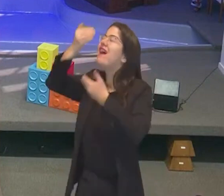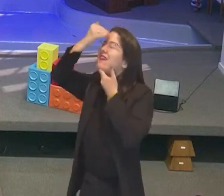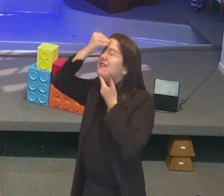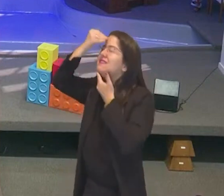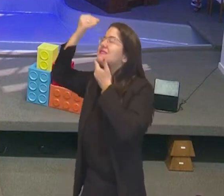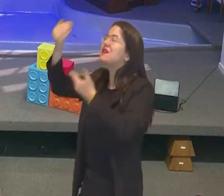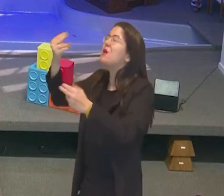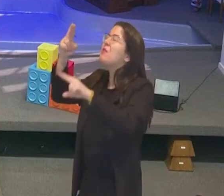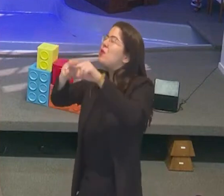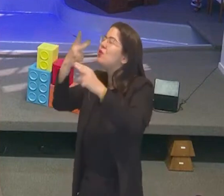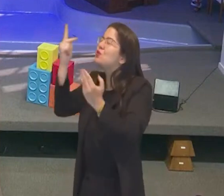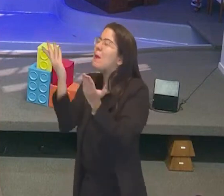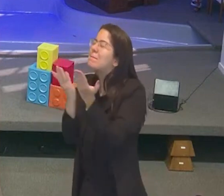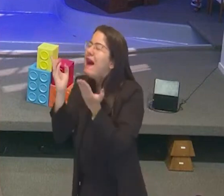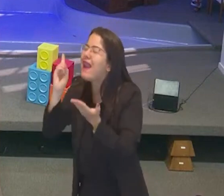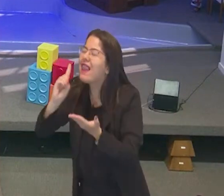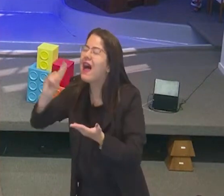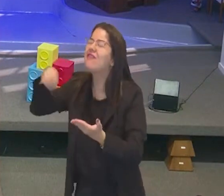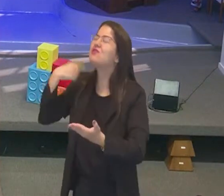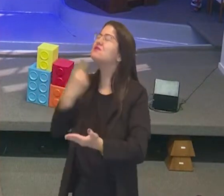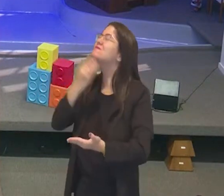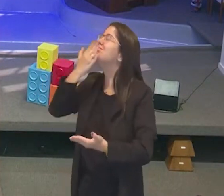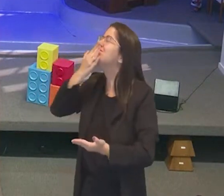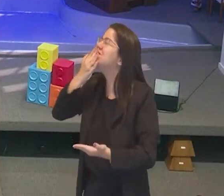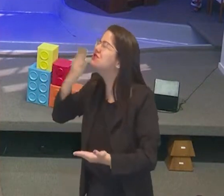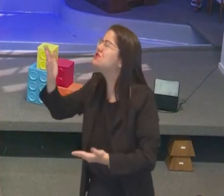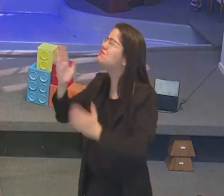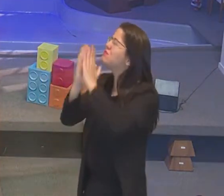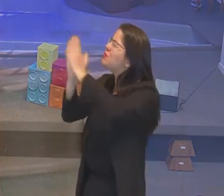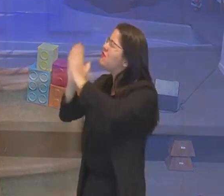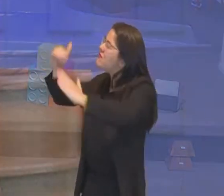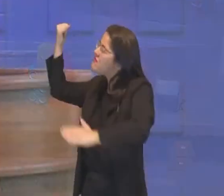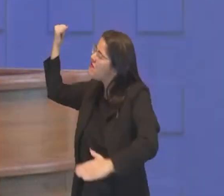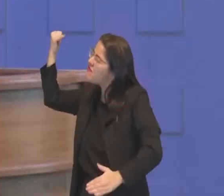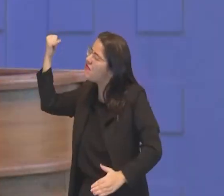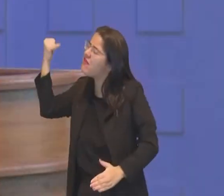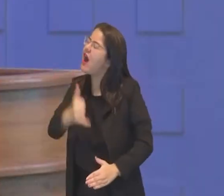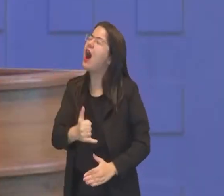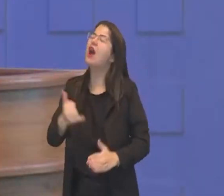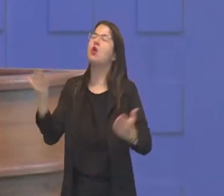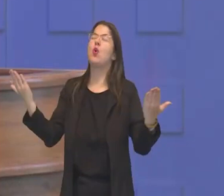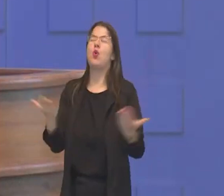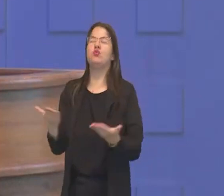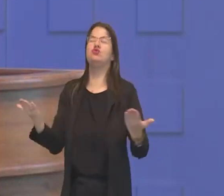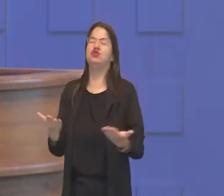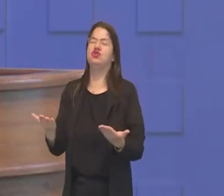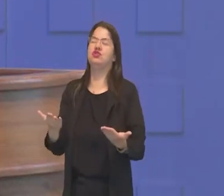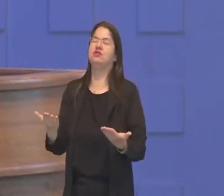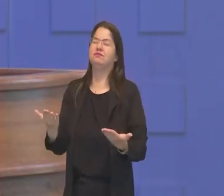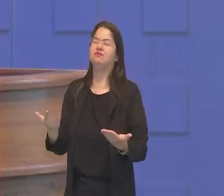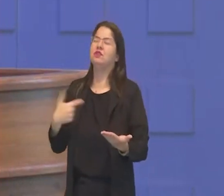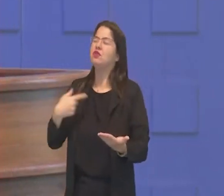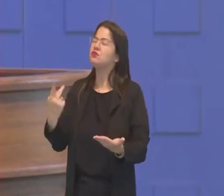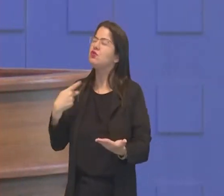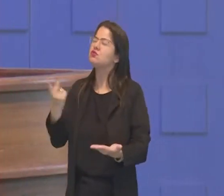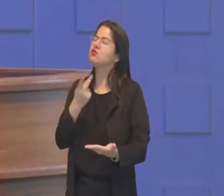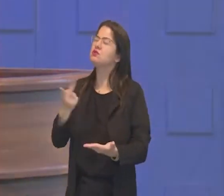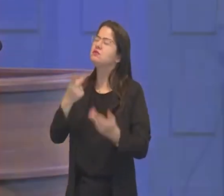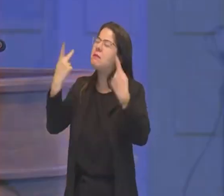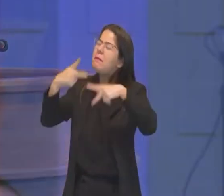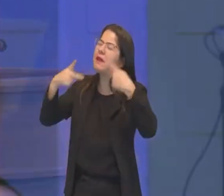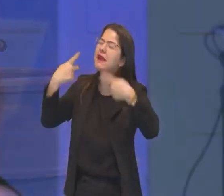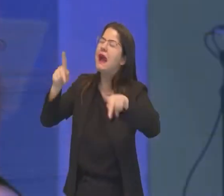Tua palavra e te pedimos que o Senhor fale hoje através de nós, de mim e do tio Ageu, para que